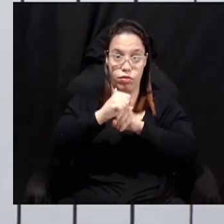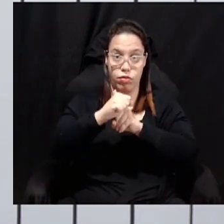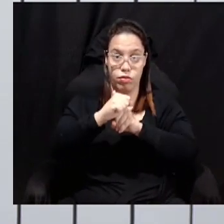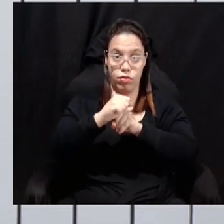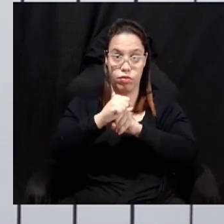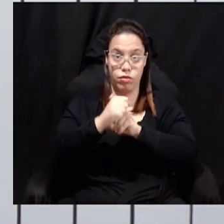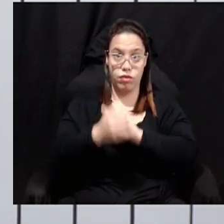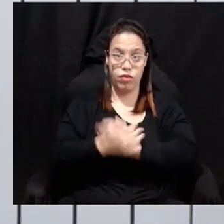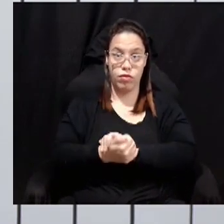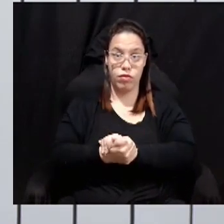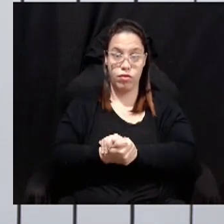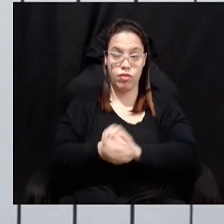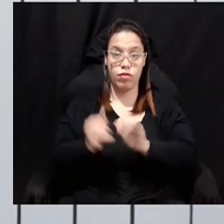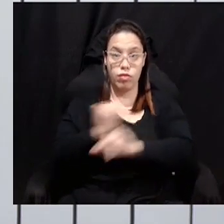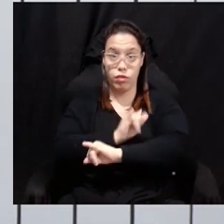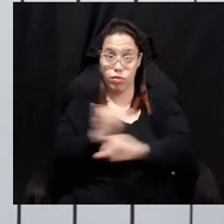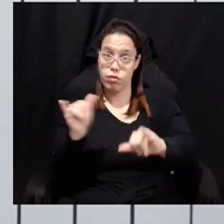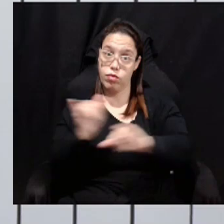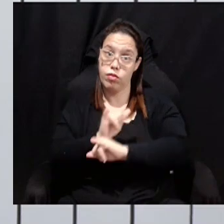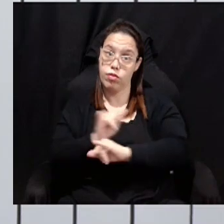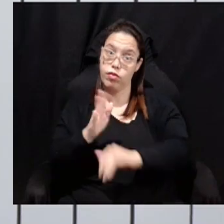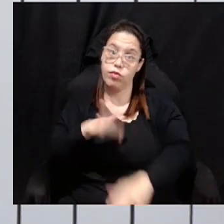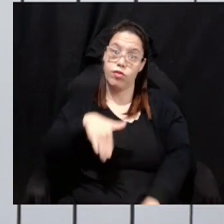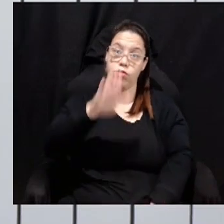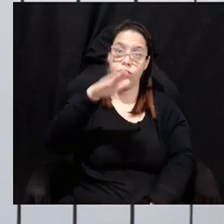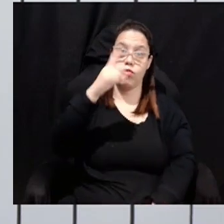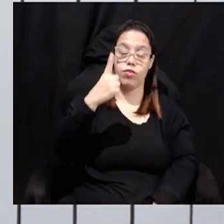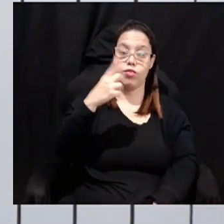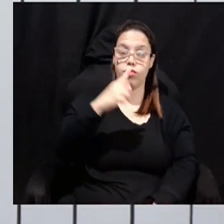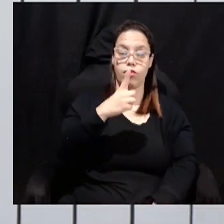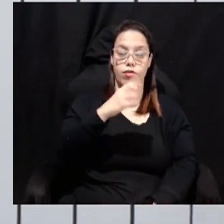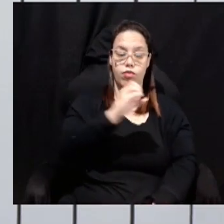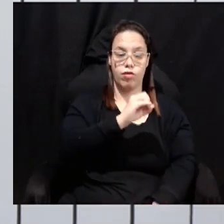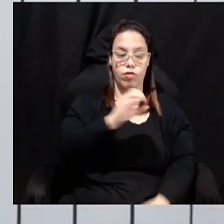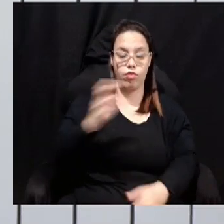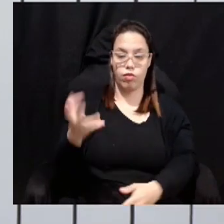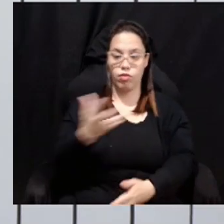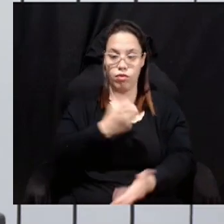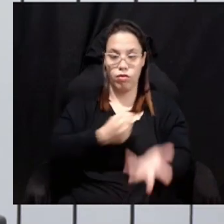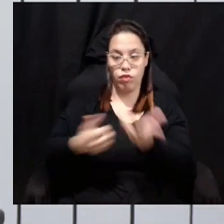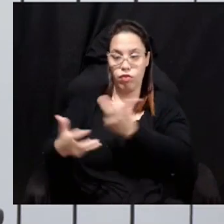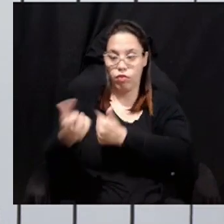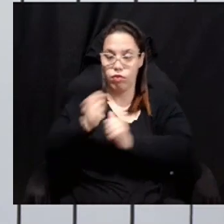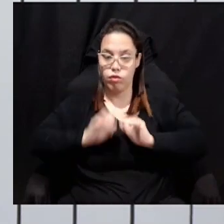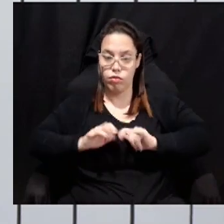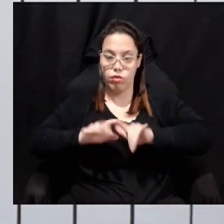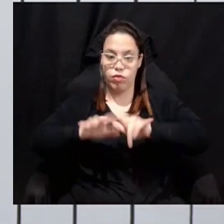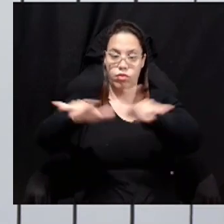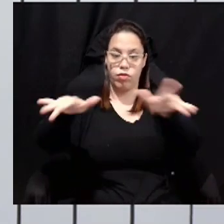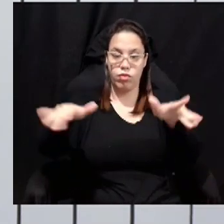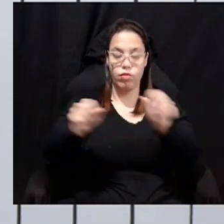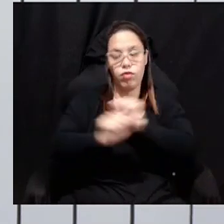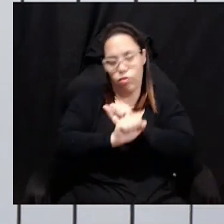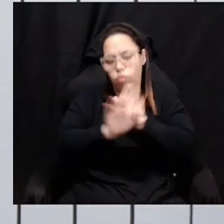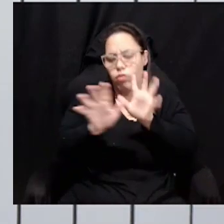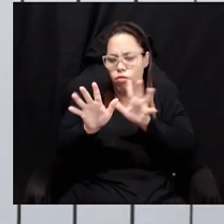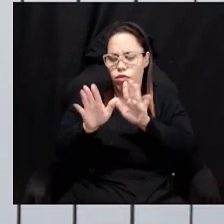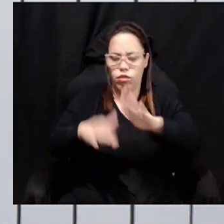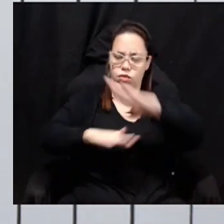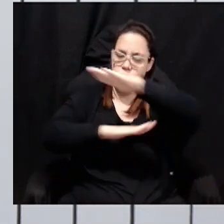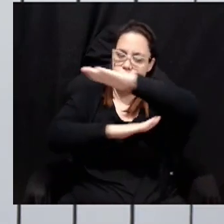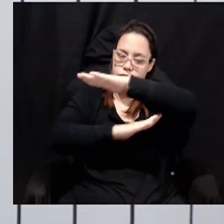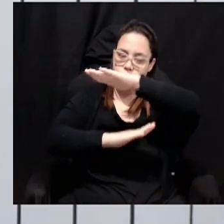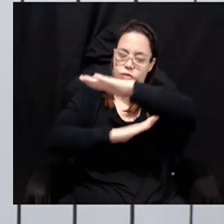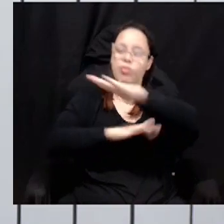a campanha conta com mais de 110 pontos de coleta espalhados pela cidade. E claro, a Câmara Municipal de Campinas